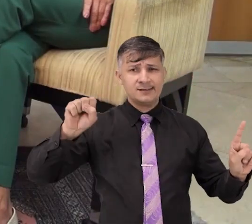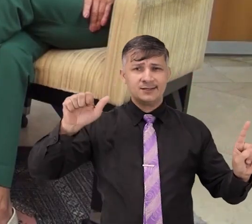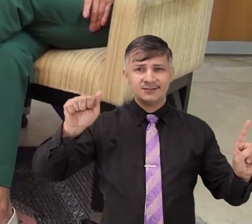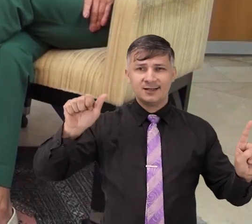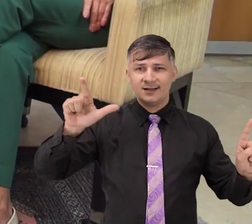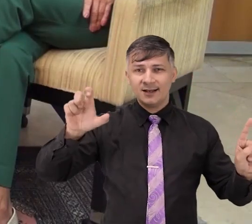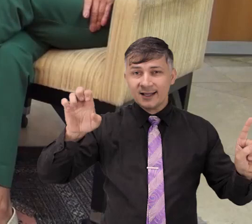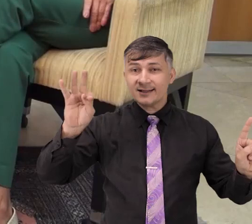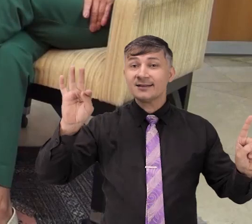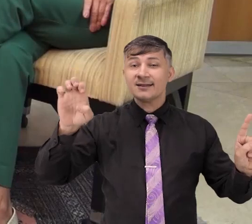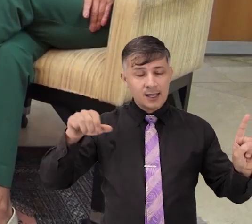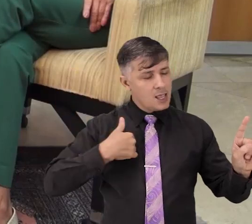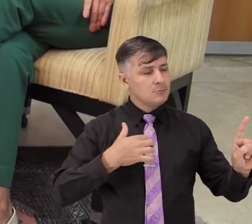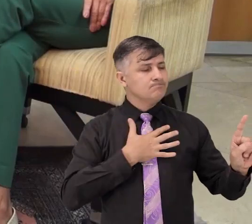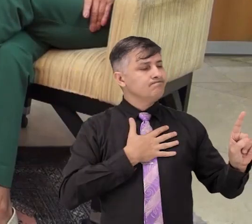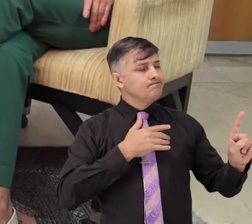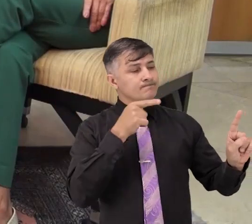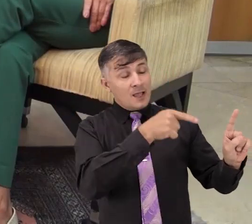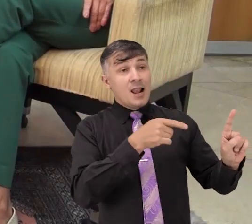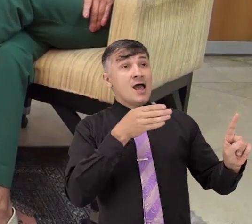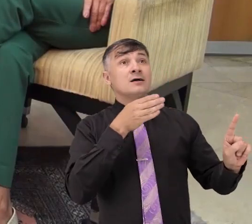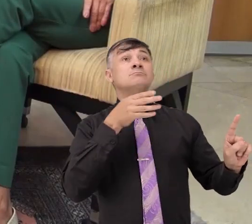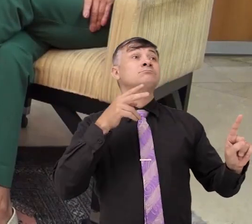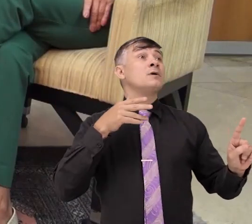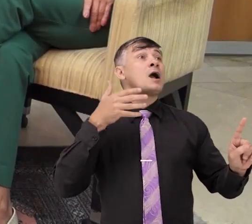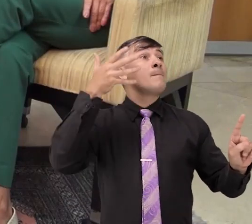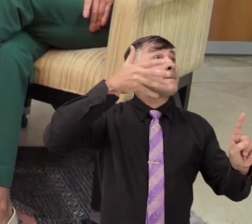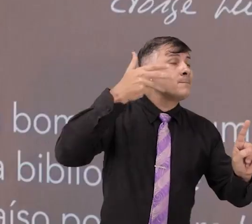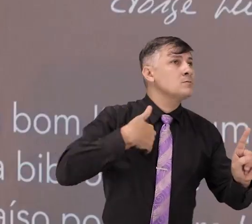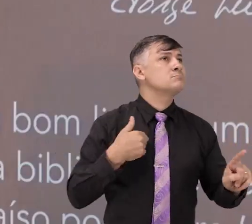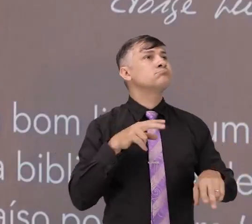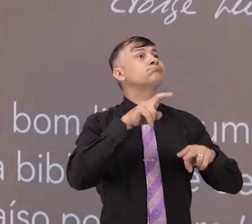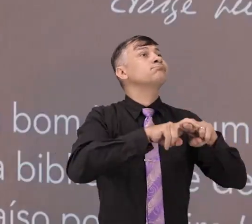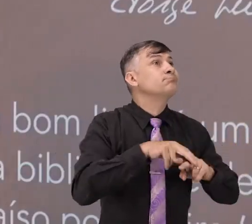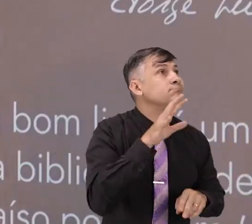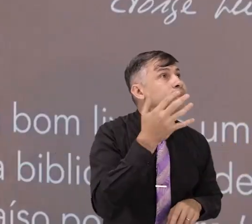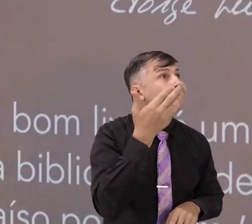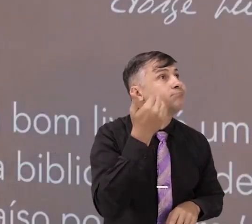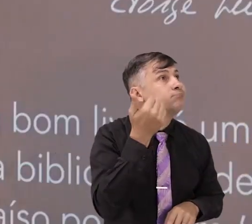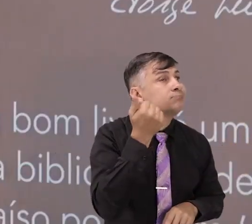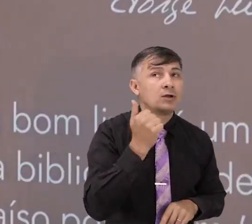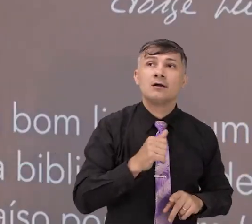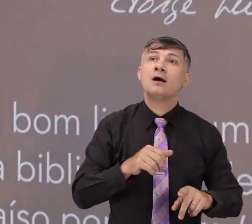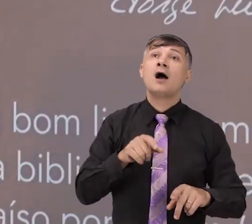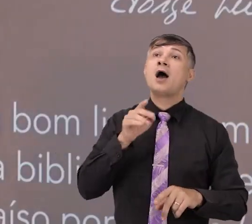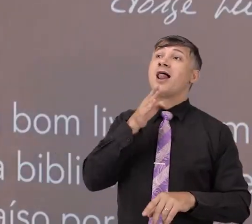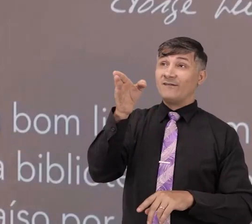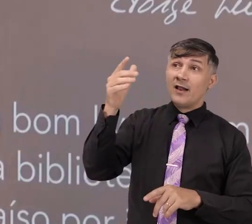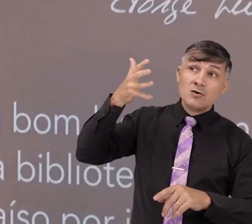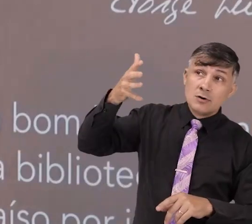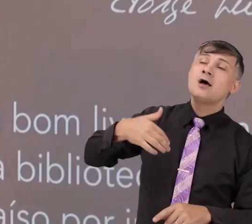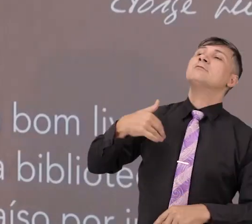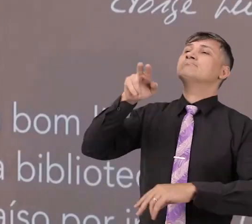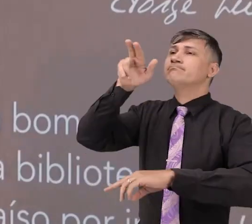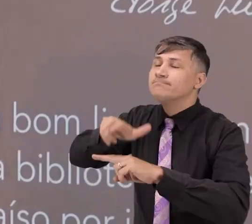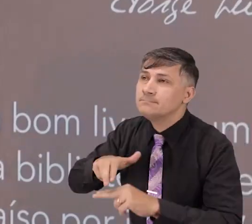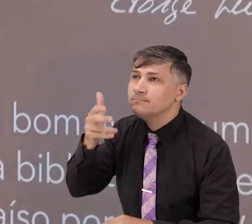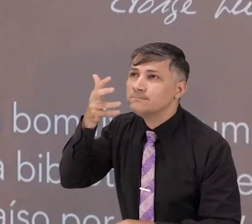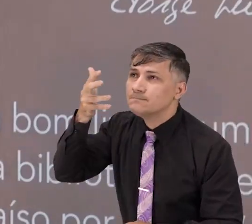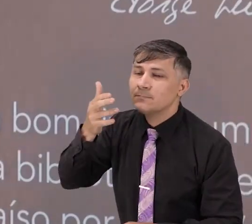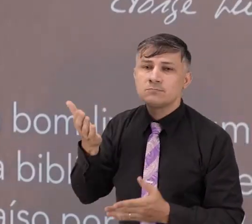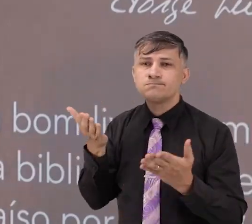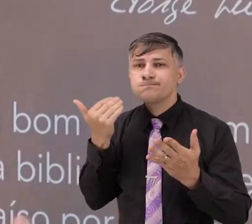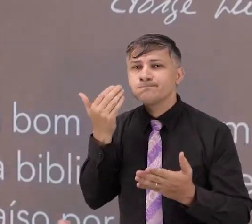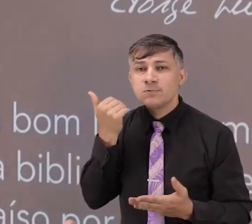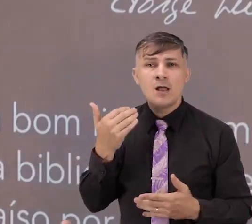Macaloz, super. Ia a todos os lugares onde ela falava, ela era uma pessoa de muita expressão na minha vida como magistrada.